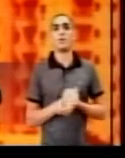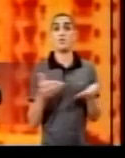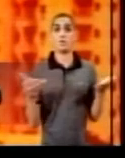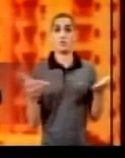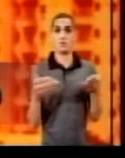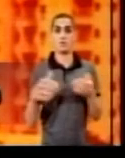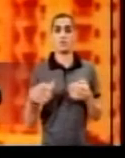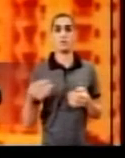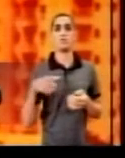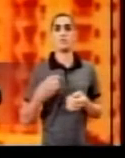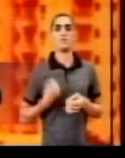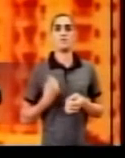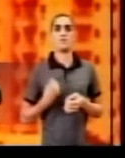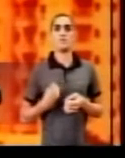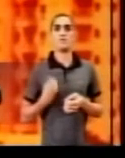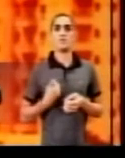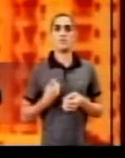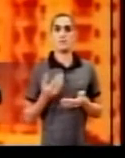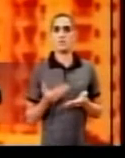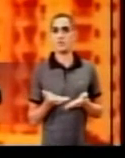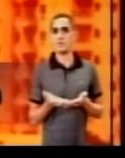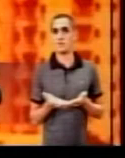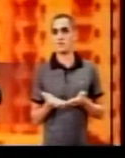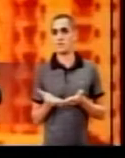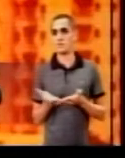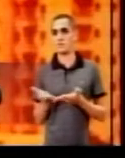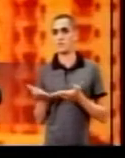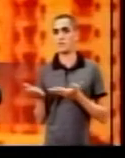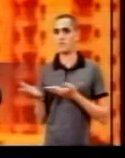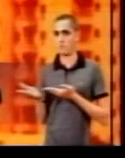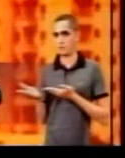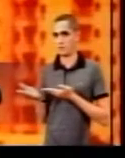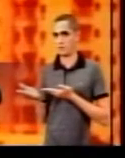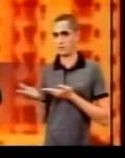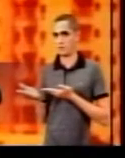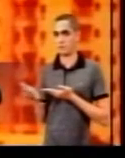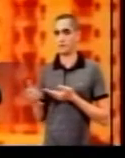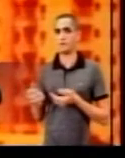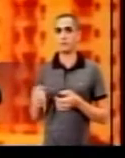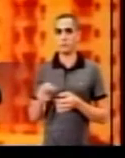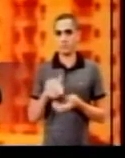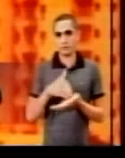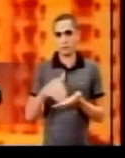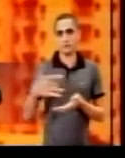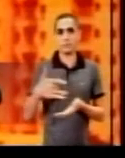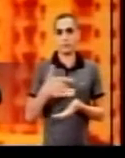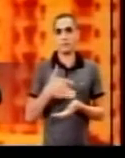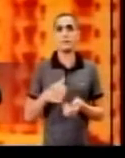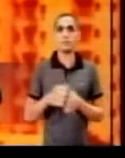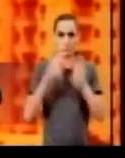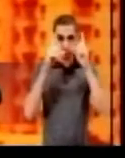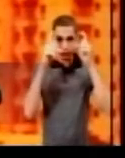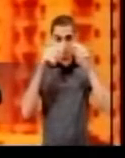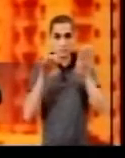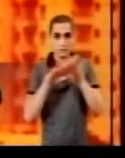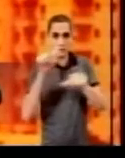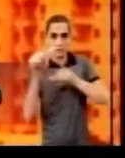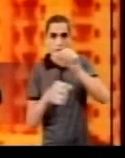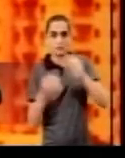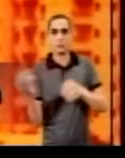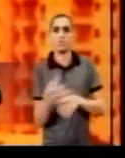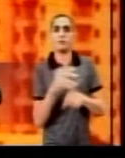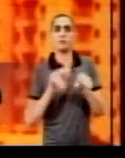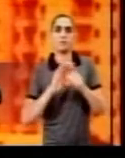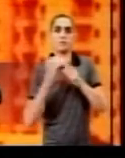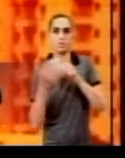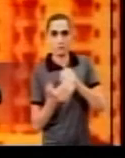Hoje nós teremos a presença do secretário de Saúde, Dr. Aldenis Borim, para atualizar os dados da Covid-19